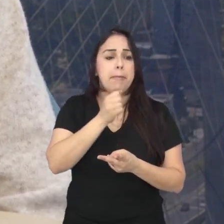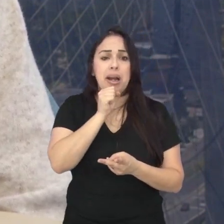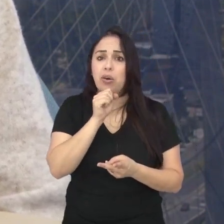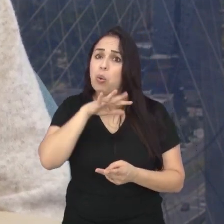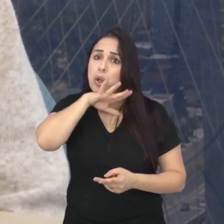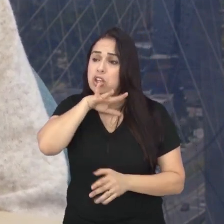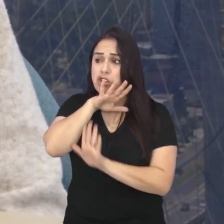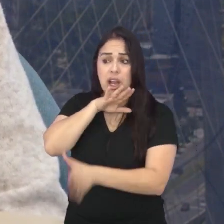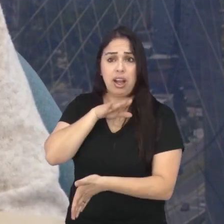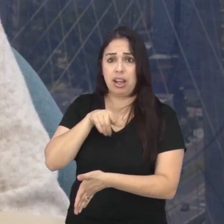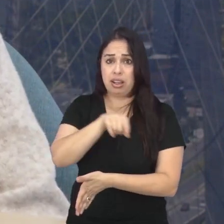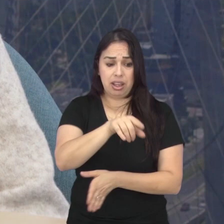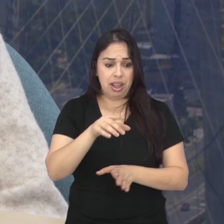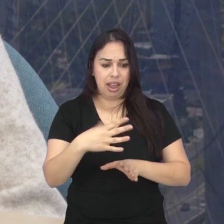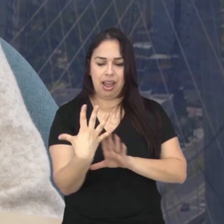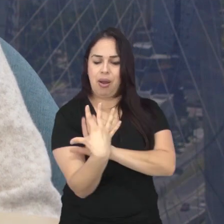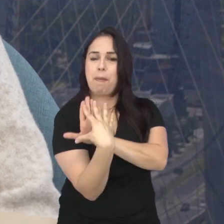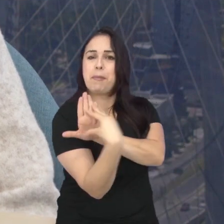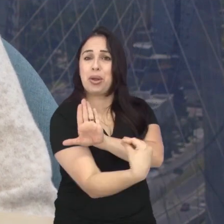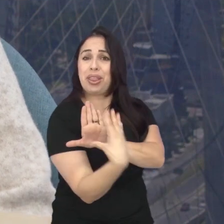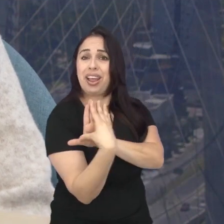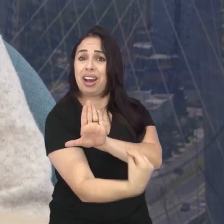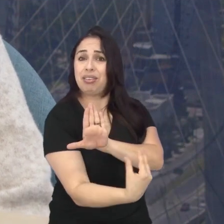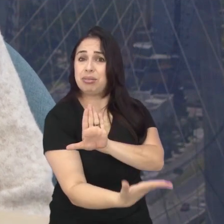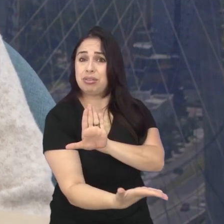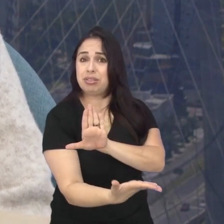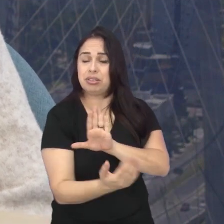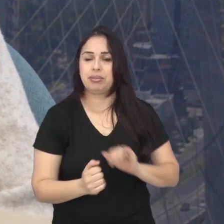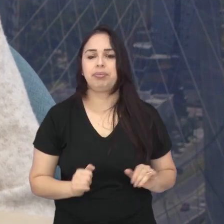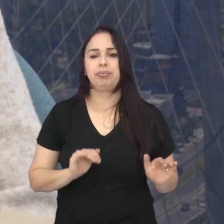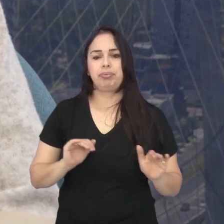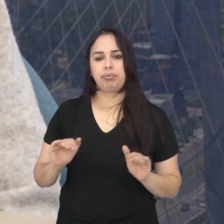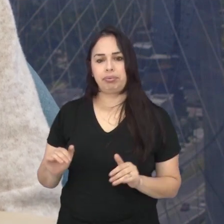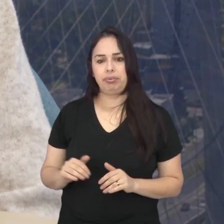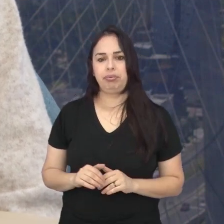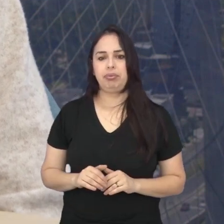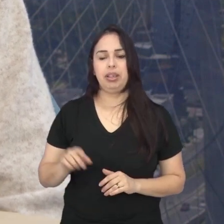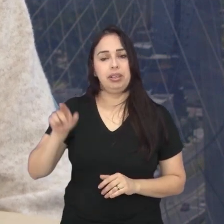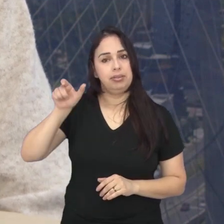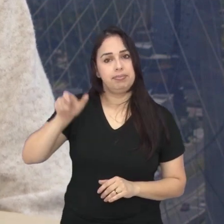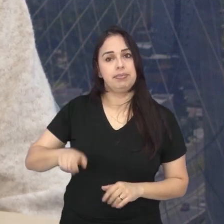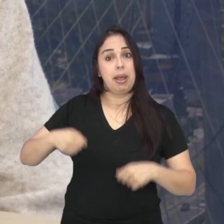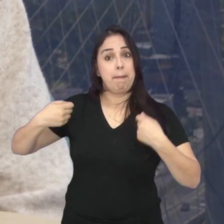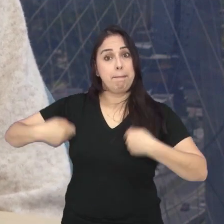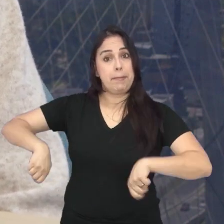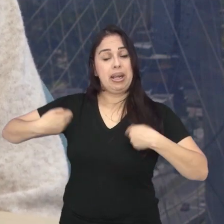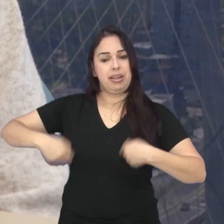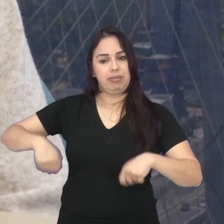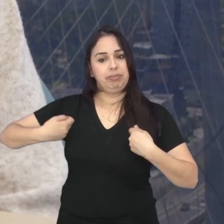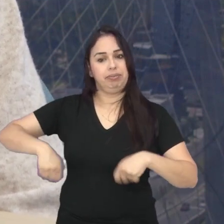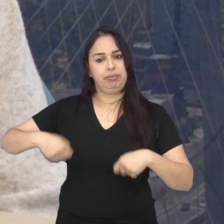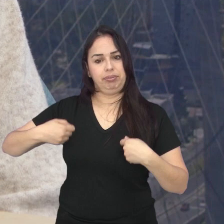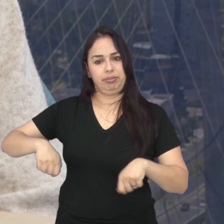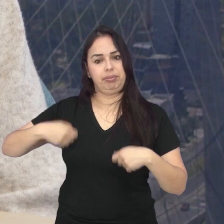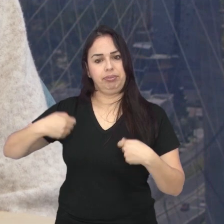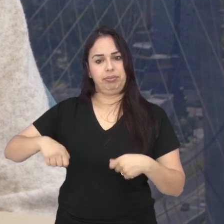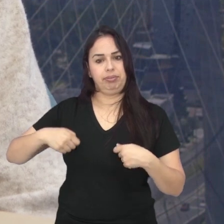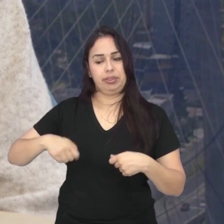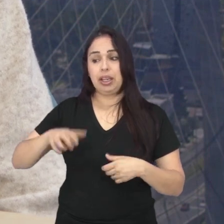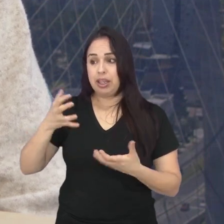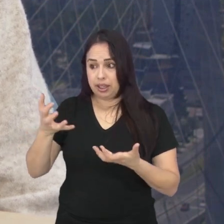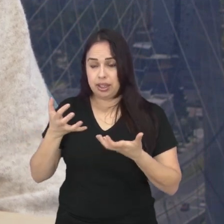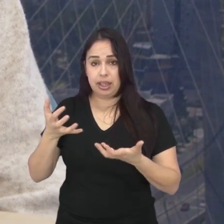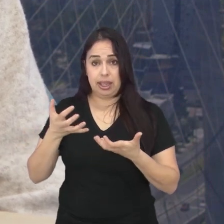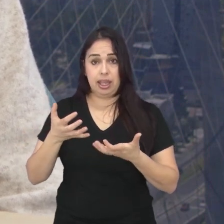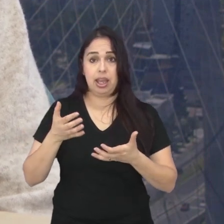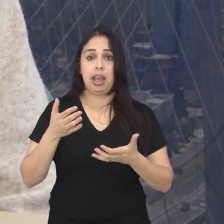pai ruim. Ele entende? É nocivo, né, para aquela família. Sim. Então, o agressor, ele precisa, se ele